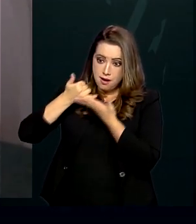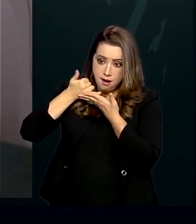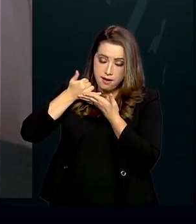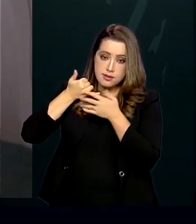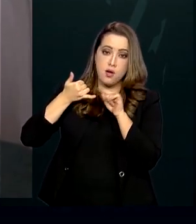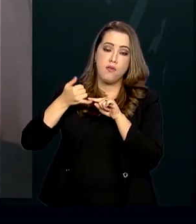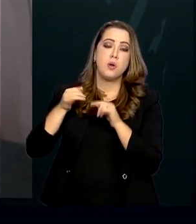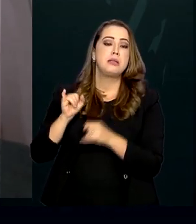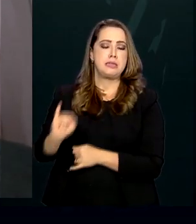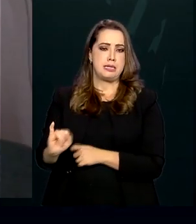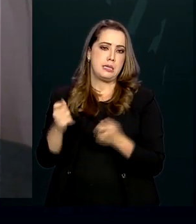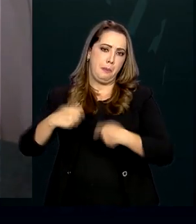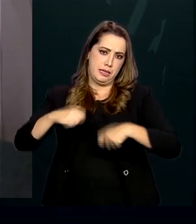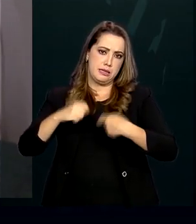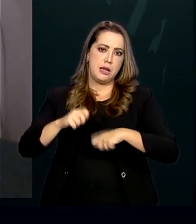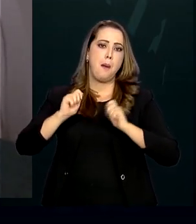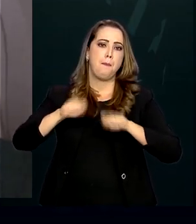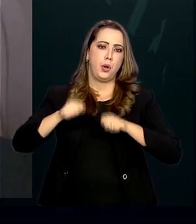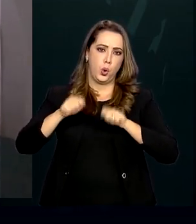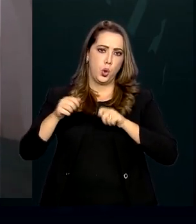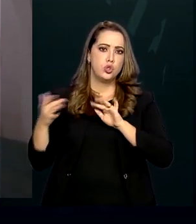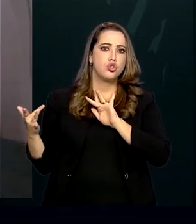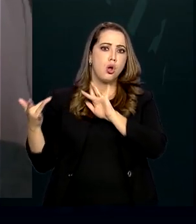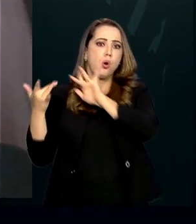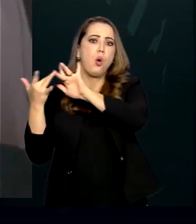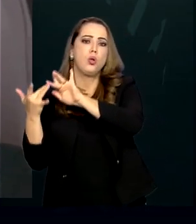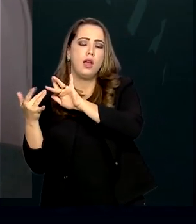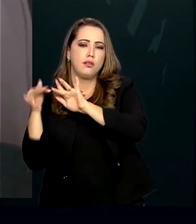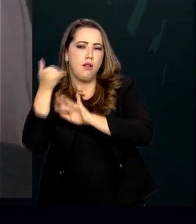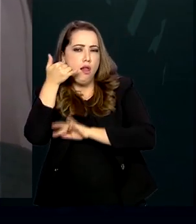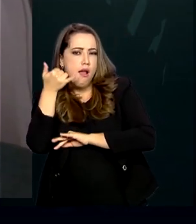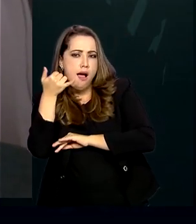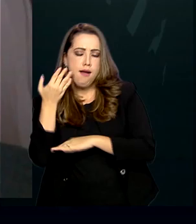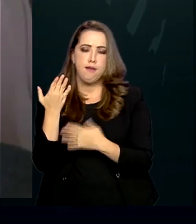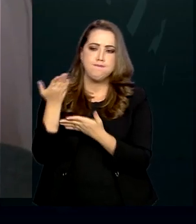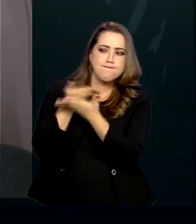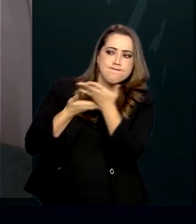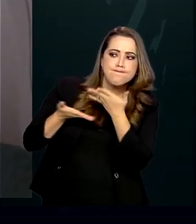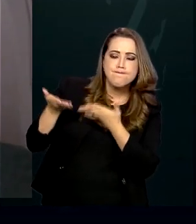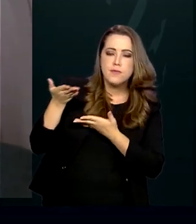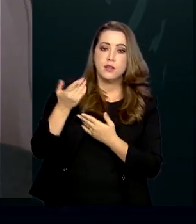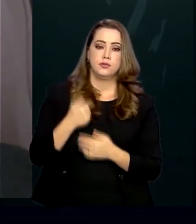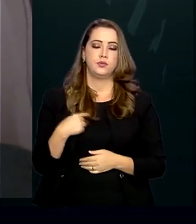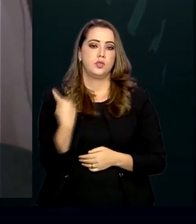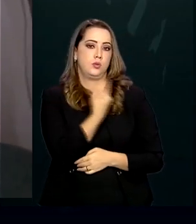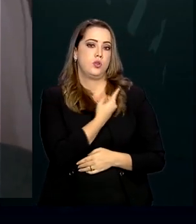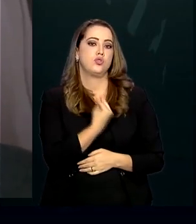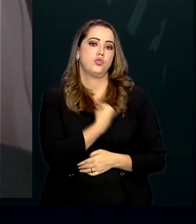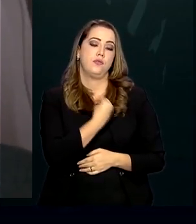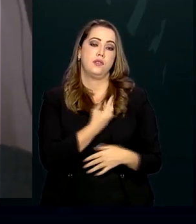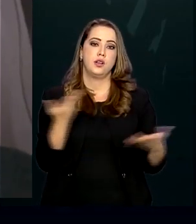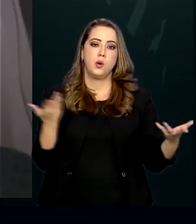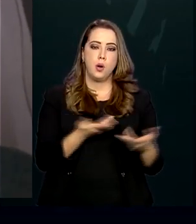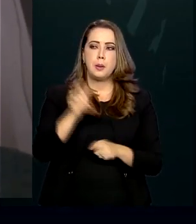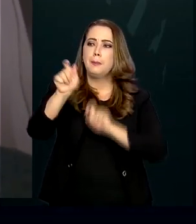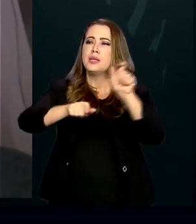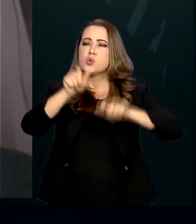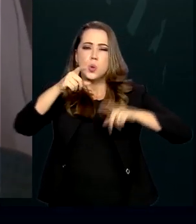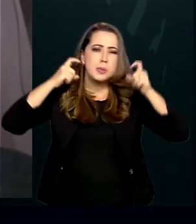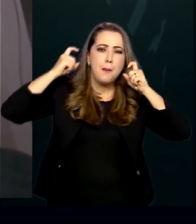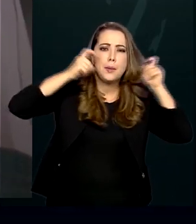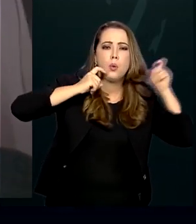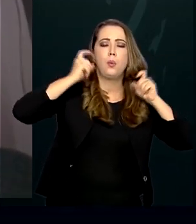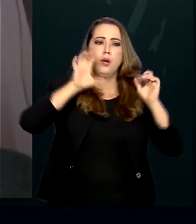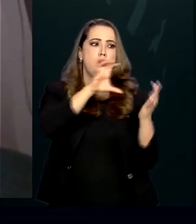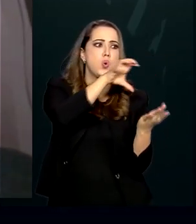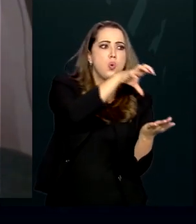entre em contato, estamos aqui para te atender. Então é isso que estamos vivendo. Pessoas se preocupando, órgãos